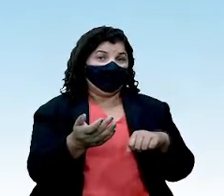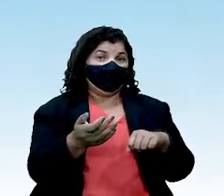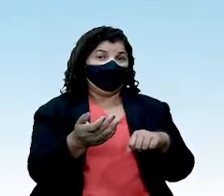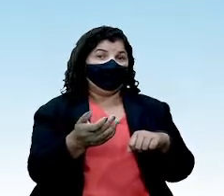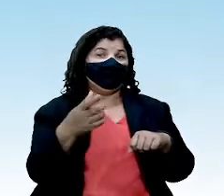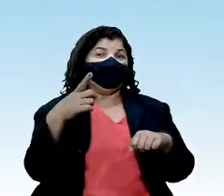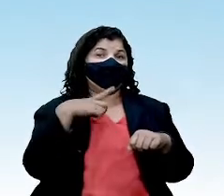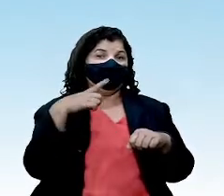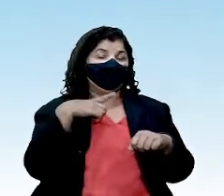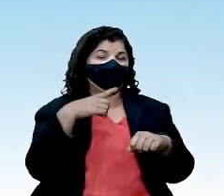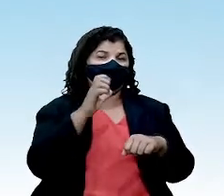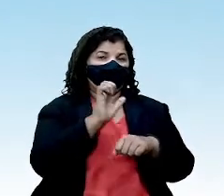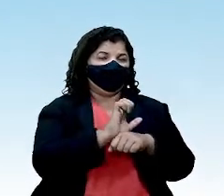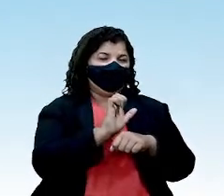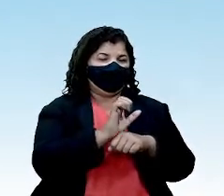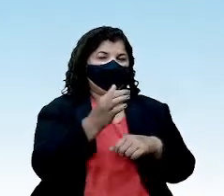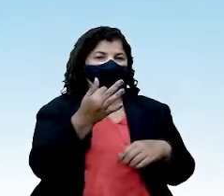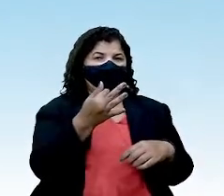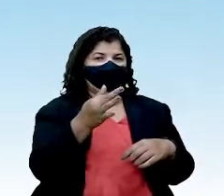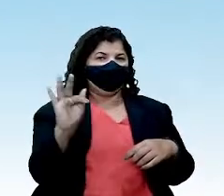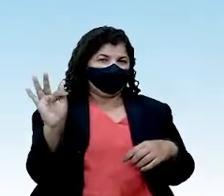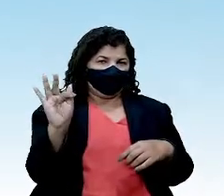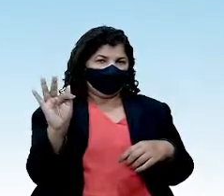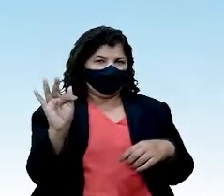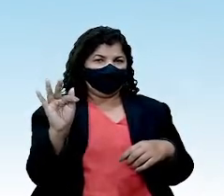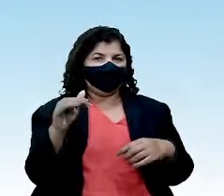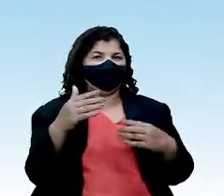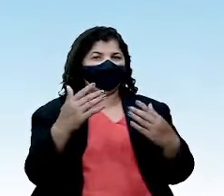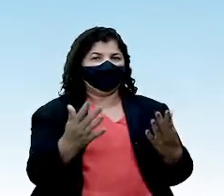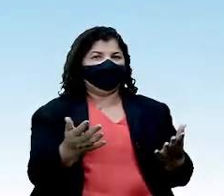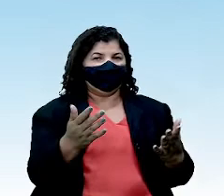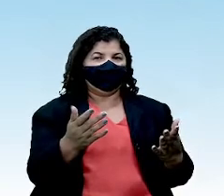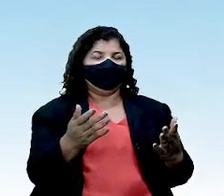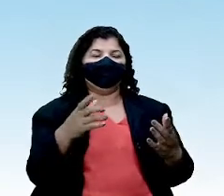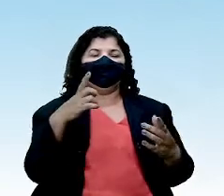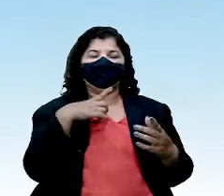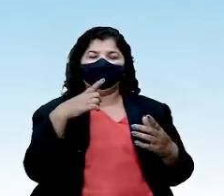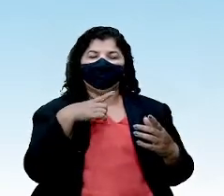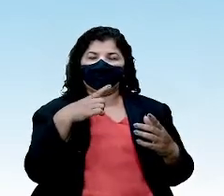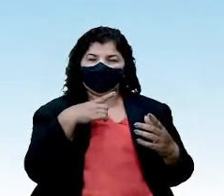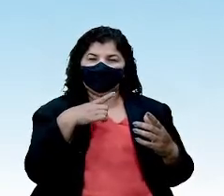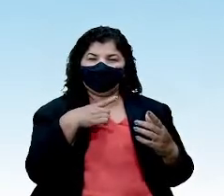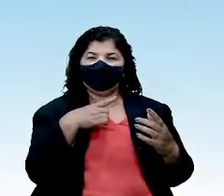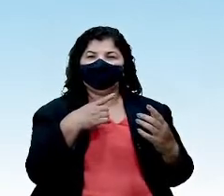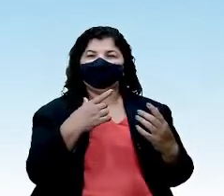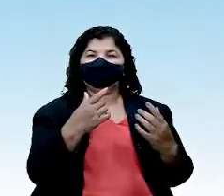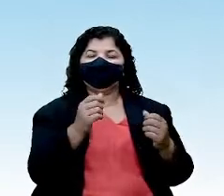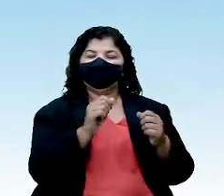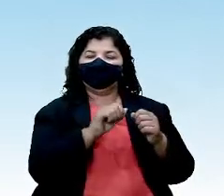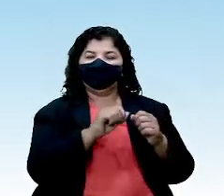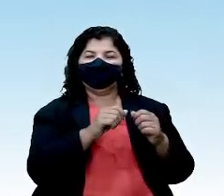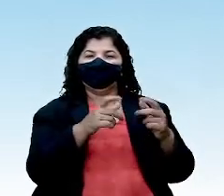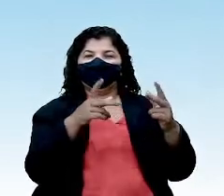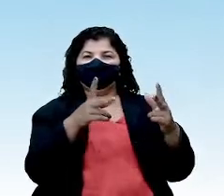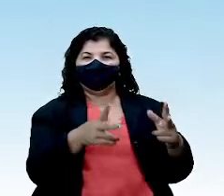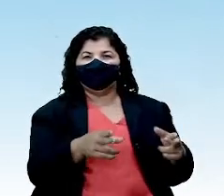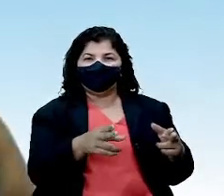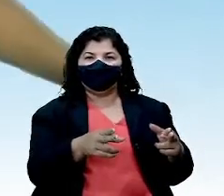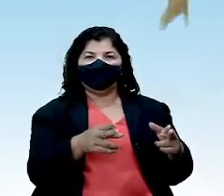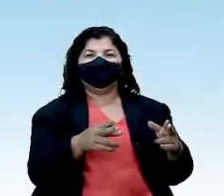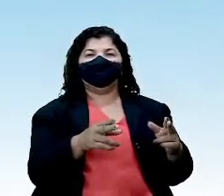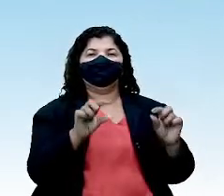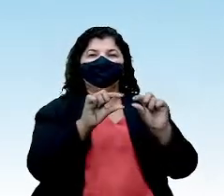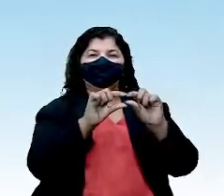Estado francês. Então, agia de modo, ou de acordo com a frase atribuída,